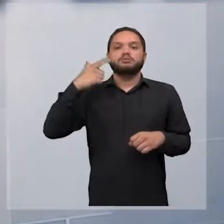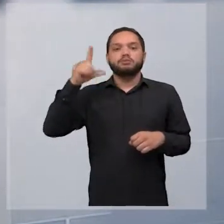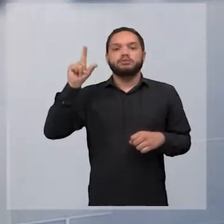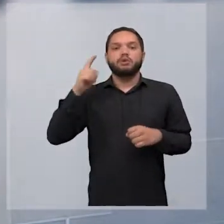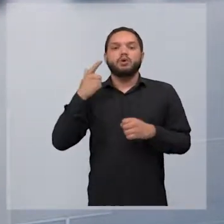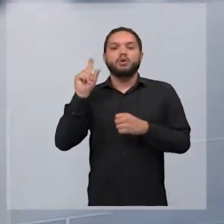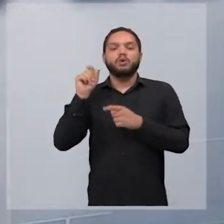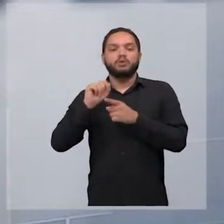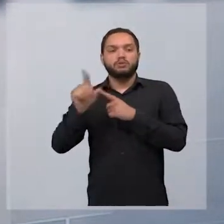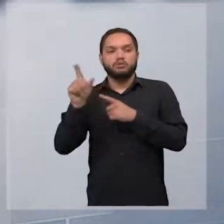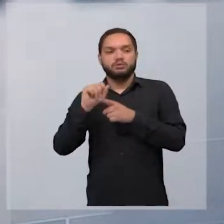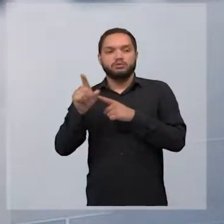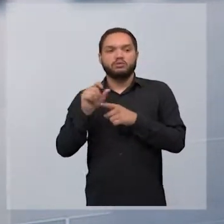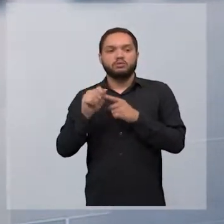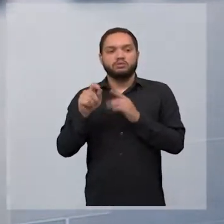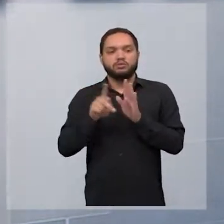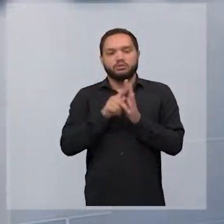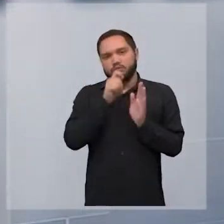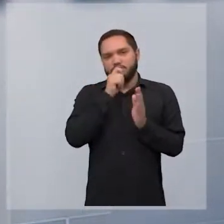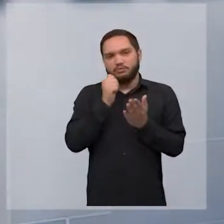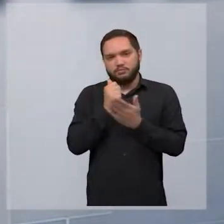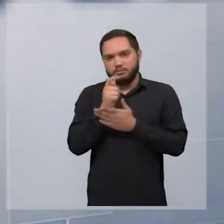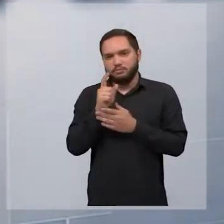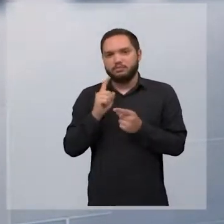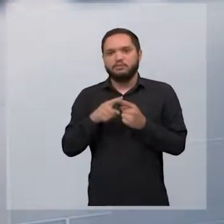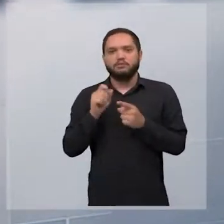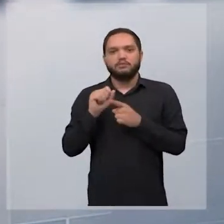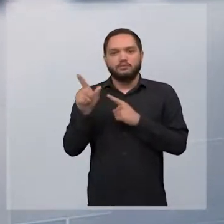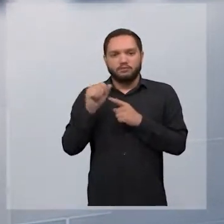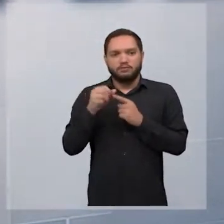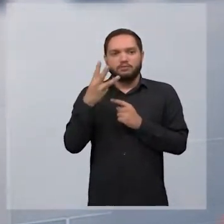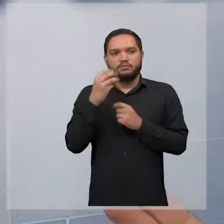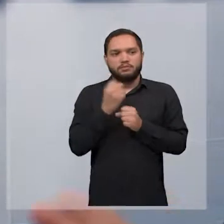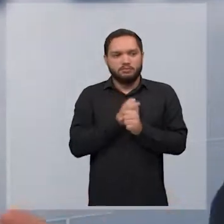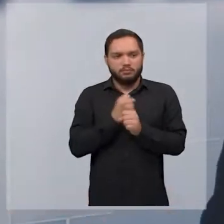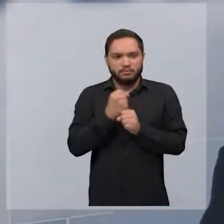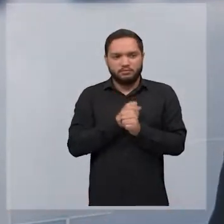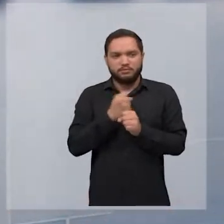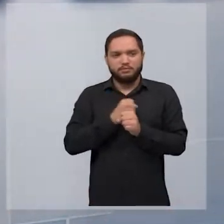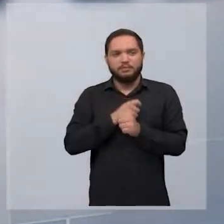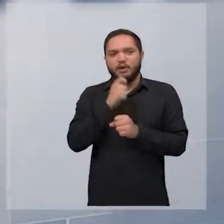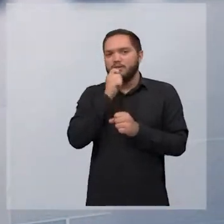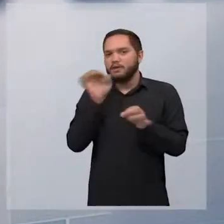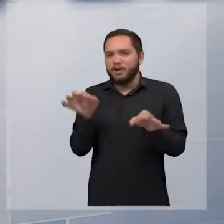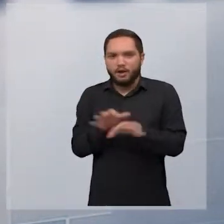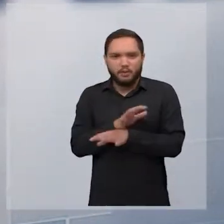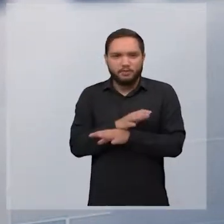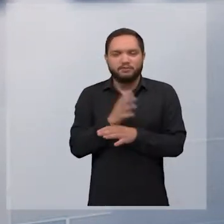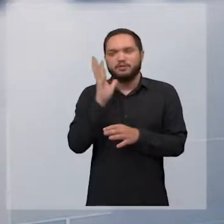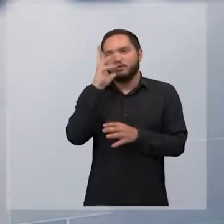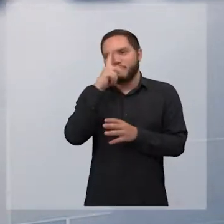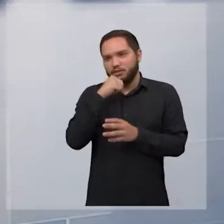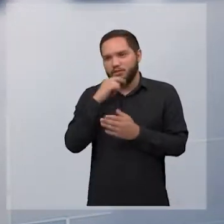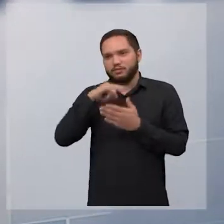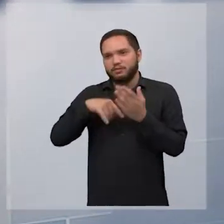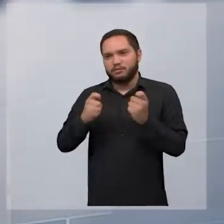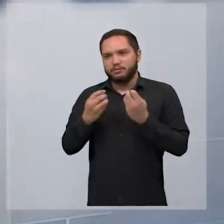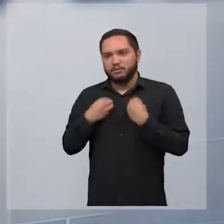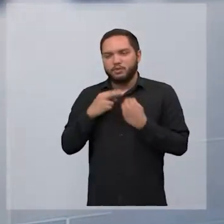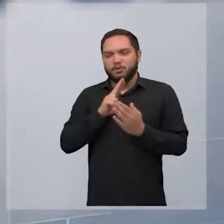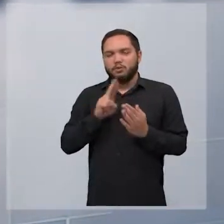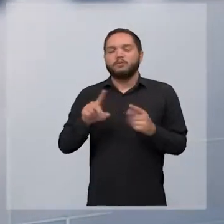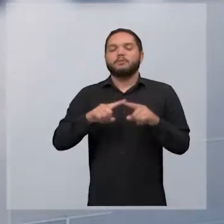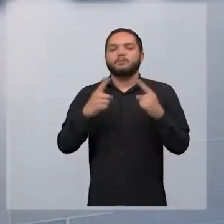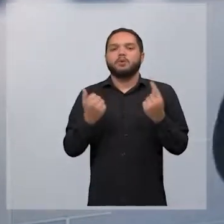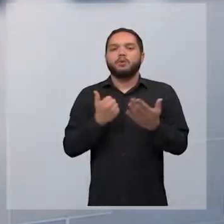que é nosso, não, porque o financiamento é 30 anos, né? Já vai demorar um pouquinho para ficar todo nosso. Mas você compra um apartamento que tem um